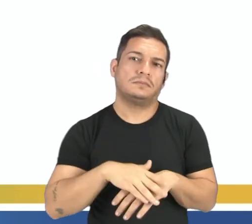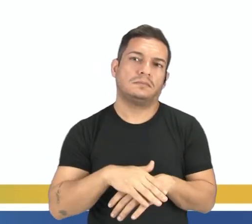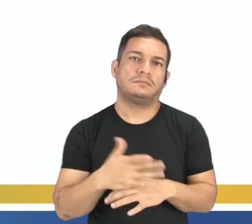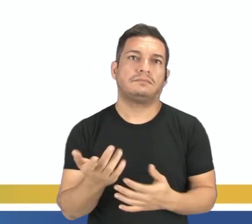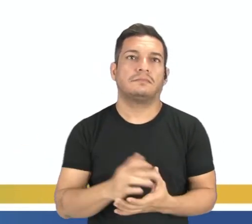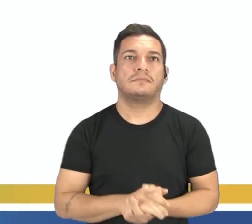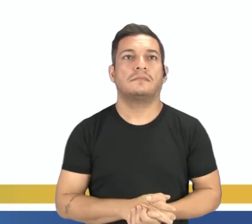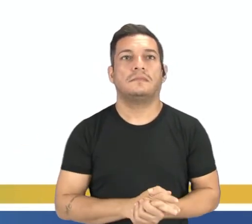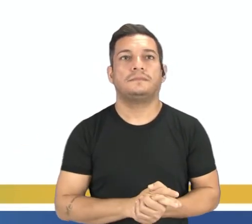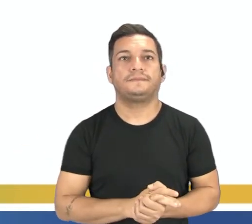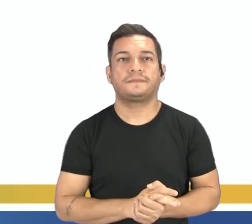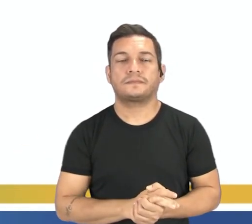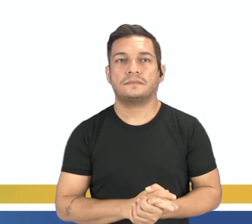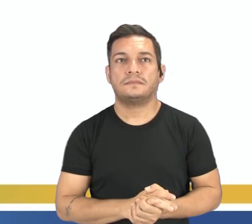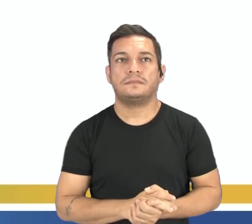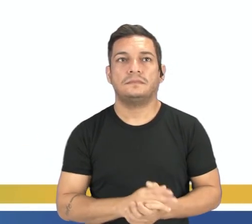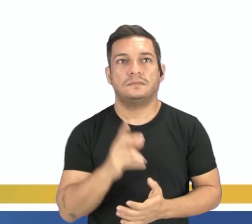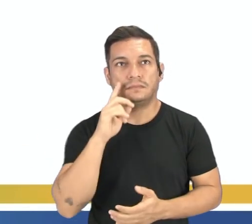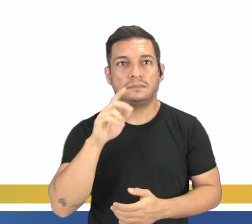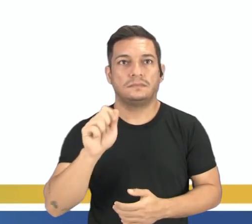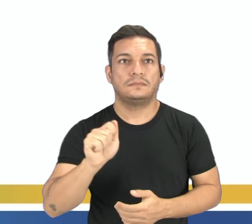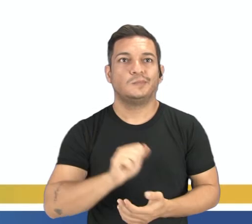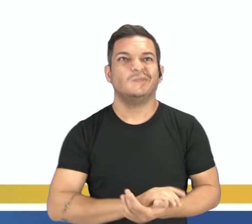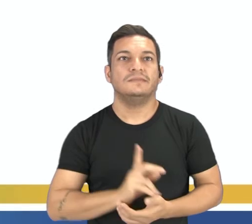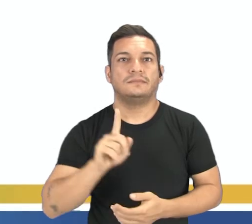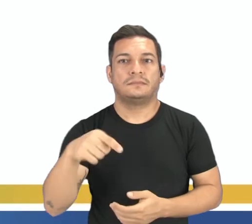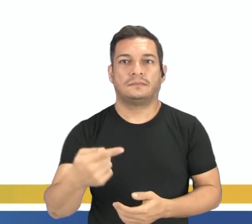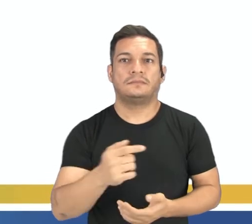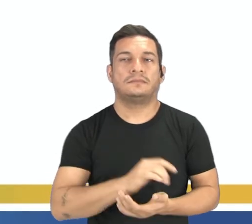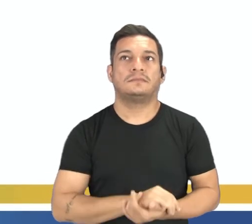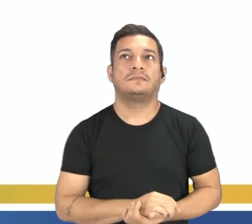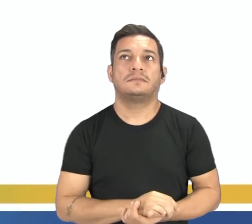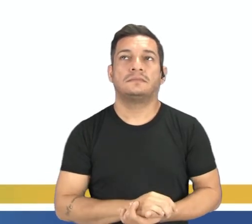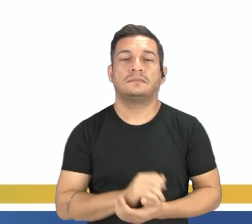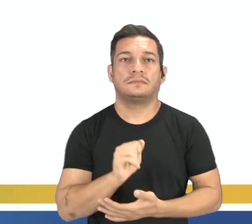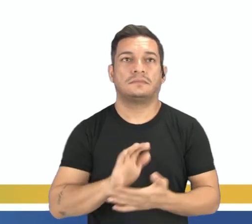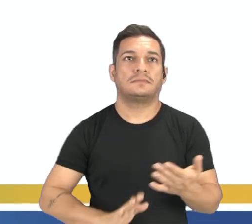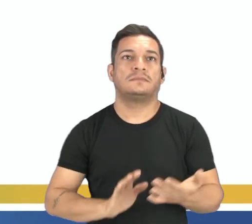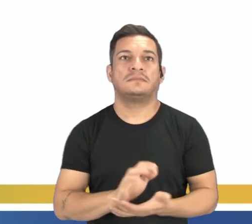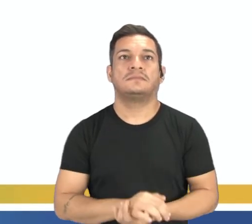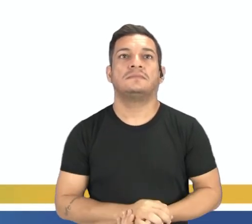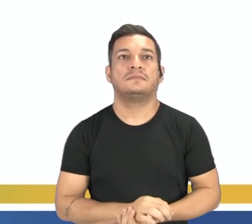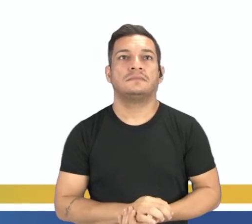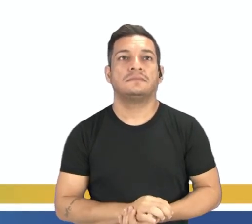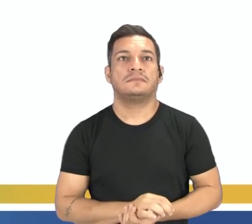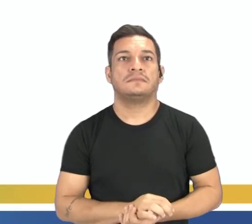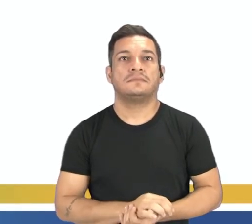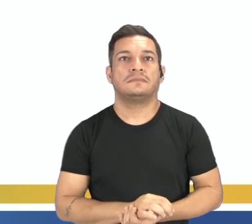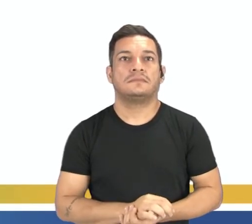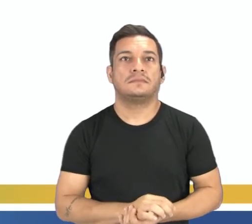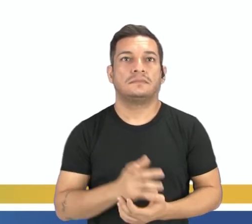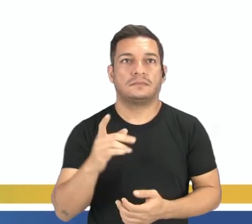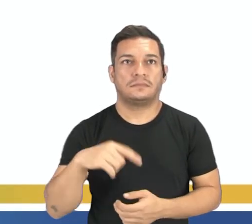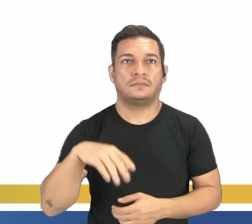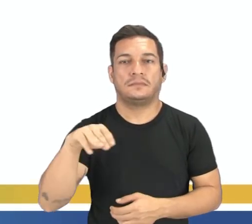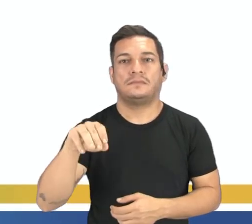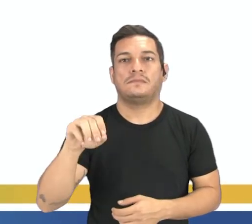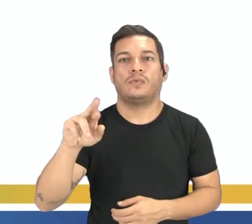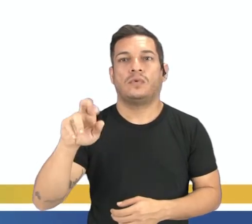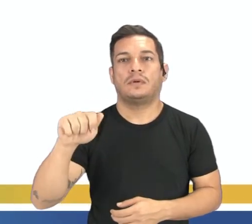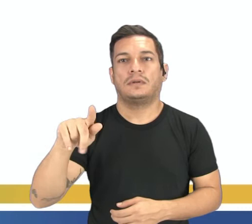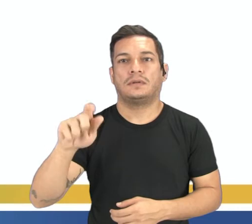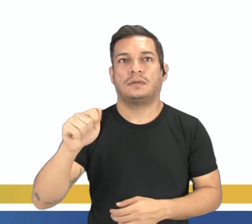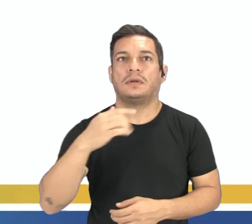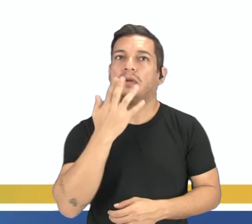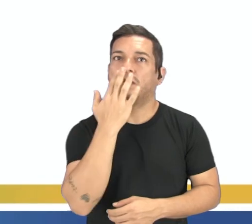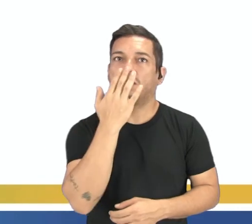Tá bom? Vamos ao nosso próximo exercício. na moranga, né, uma fruta, a